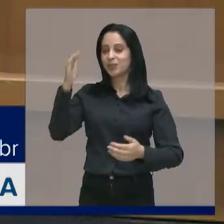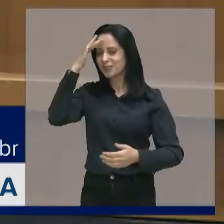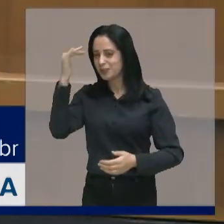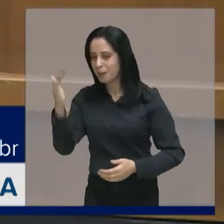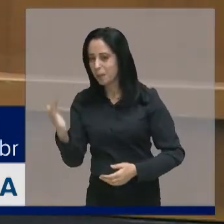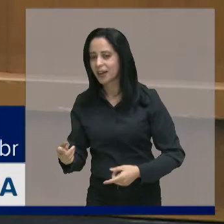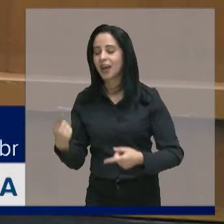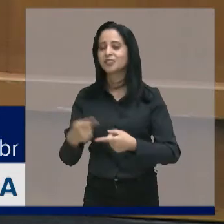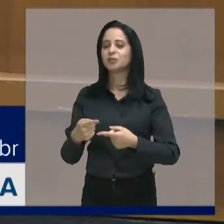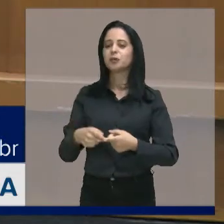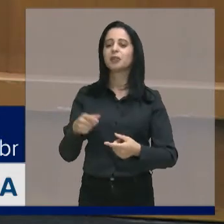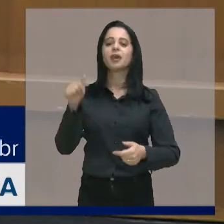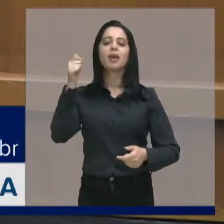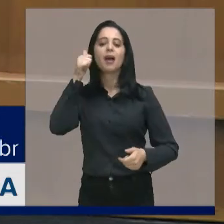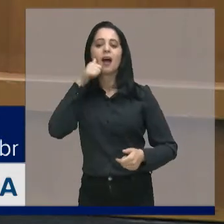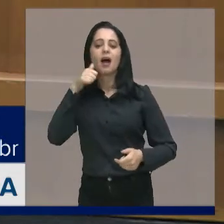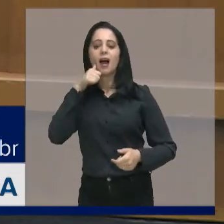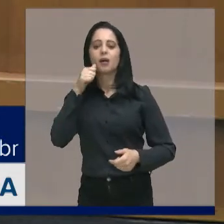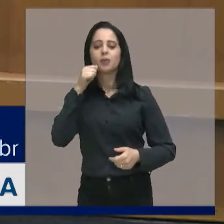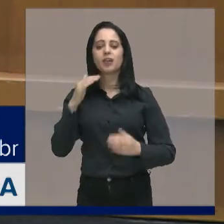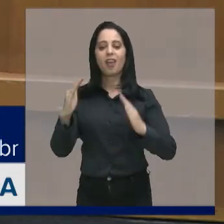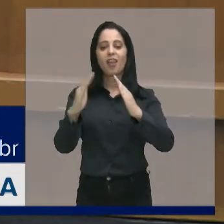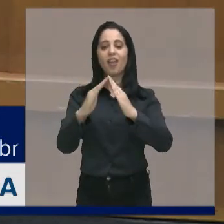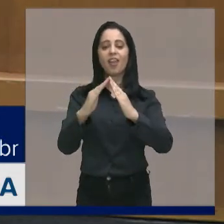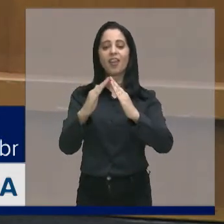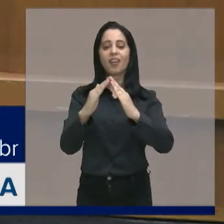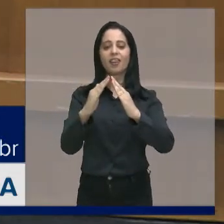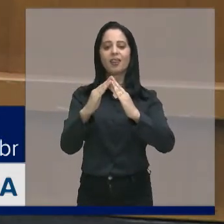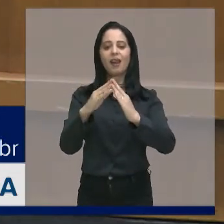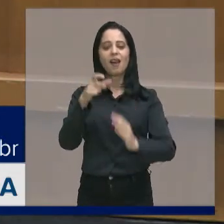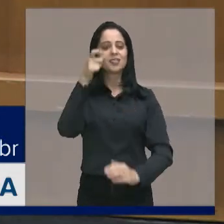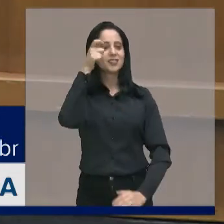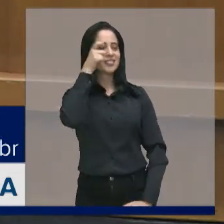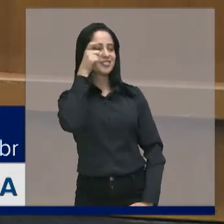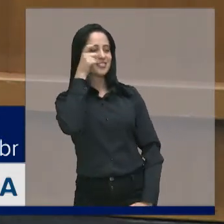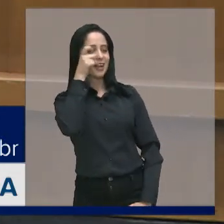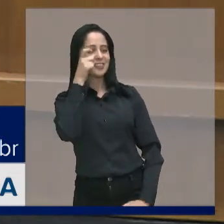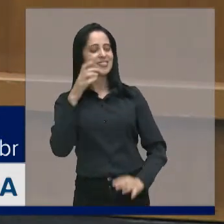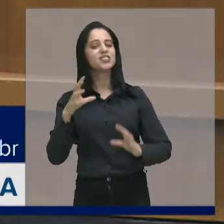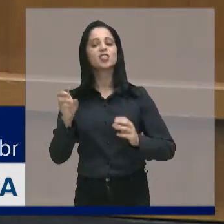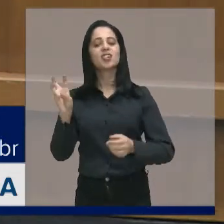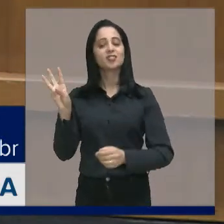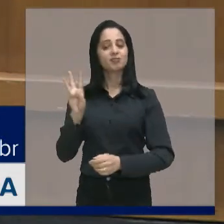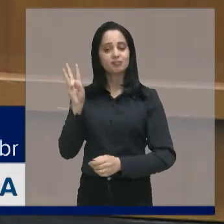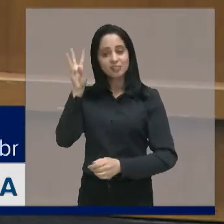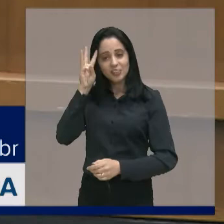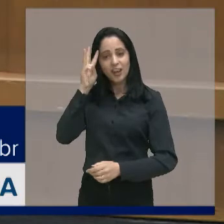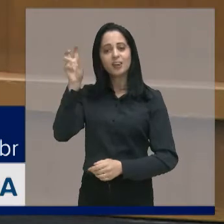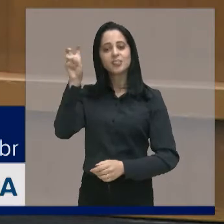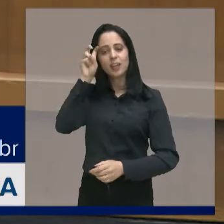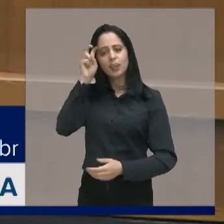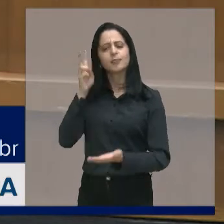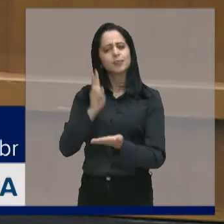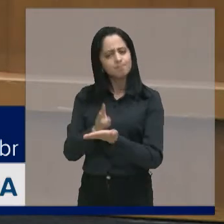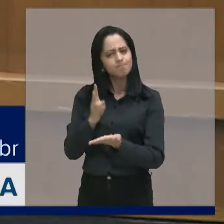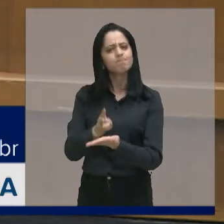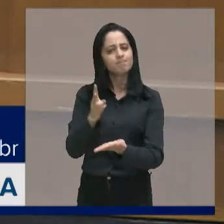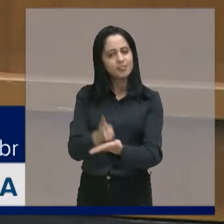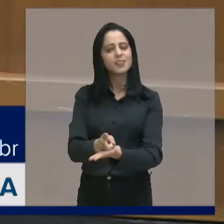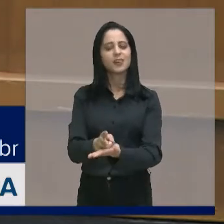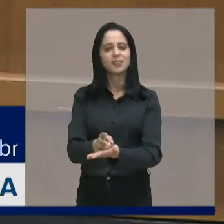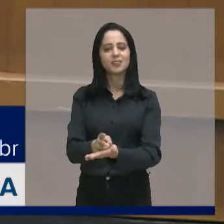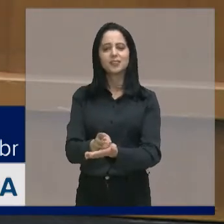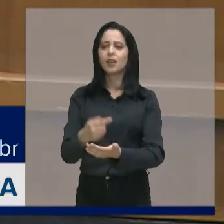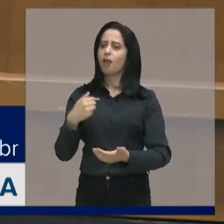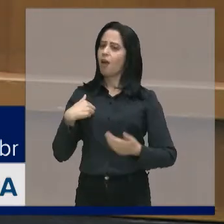assistindo, Maria Tereza da Silva. Tá, ela assiste a gente toda terça e quinta. Então, hoje eu me senti